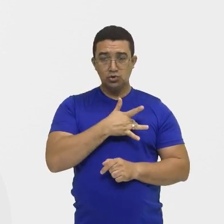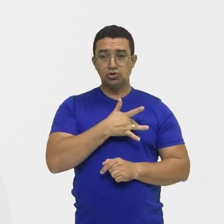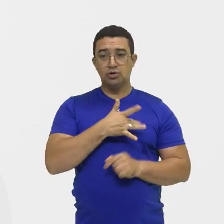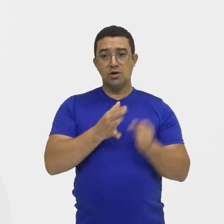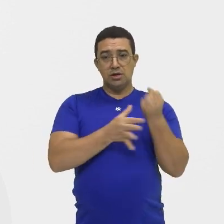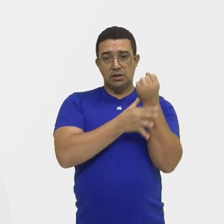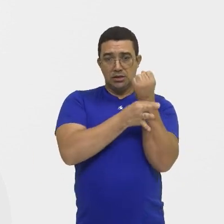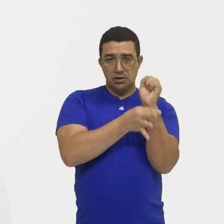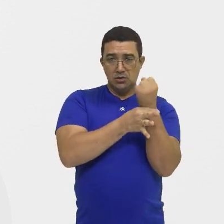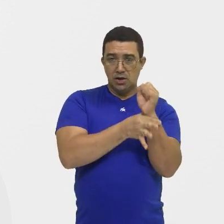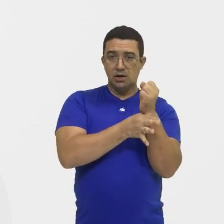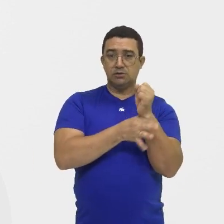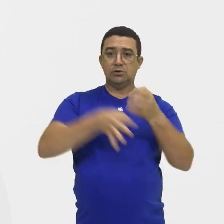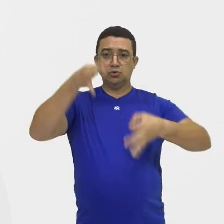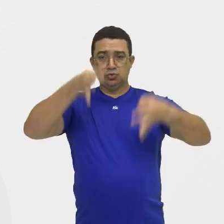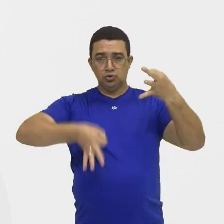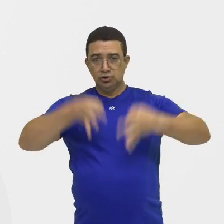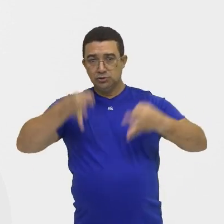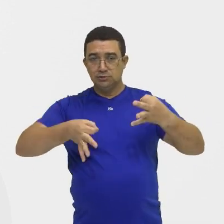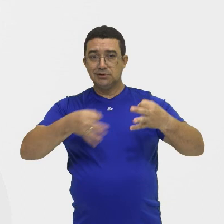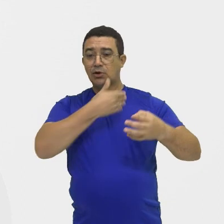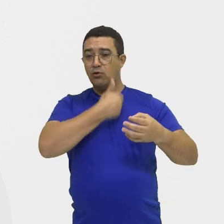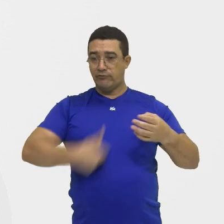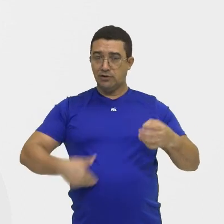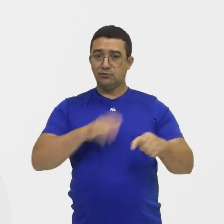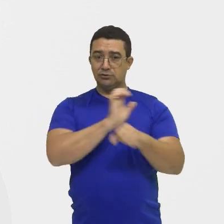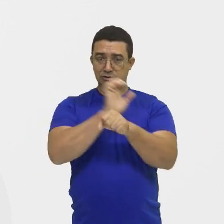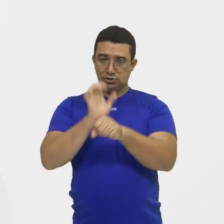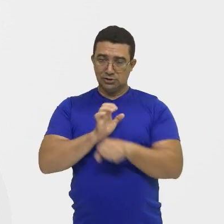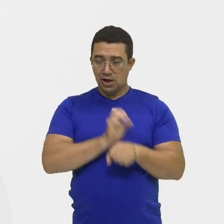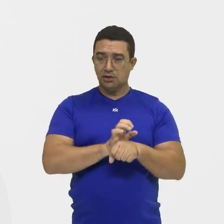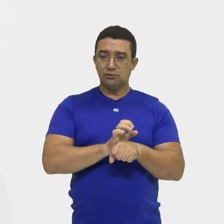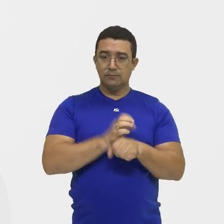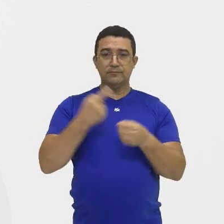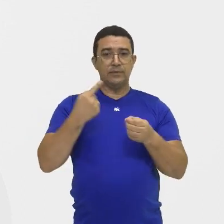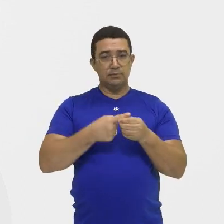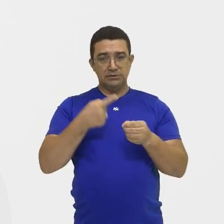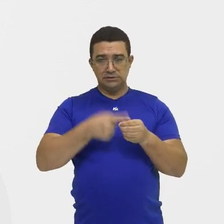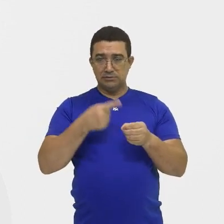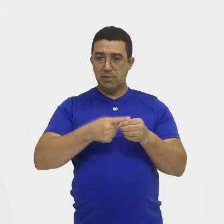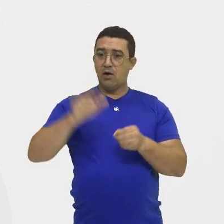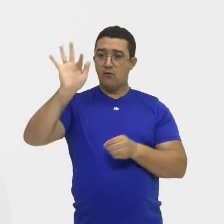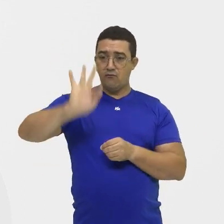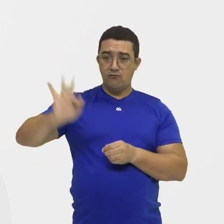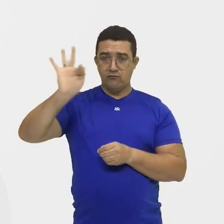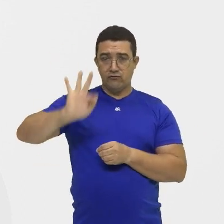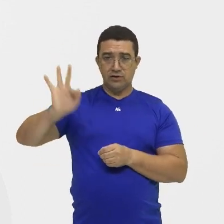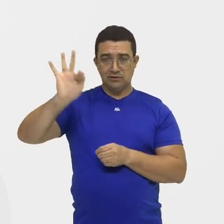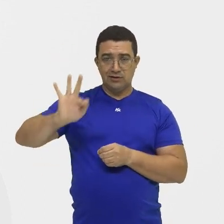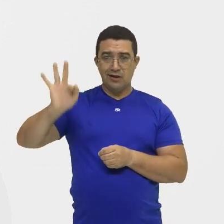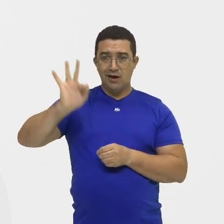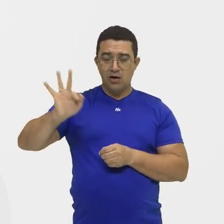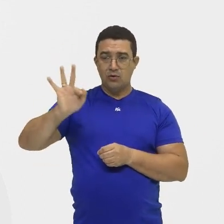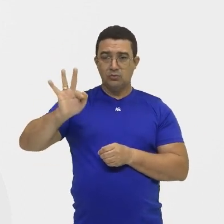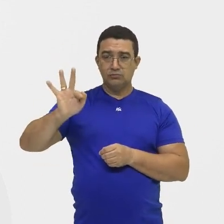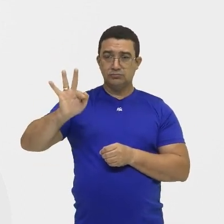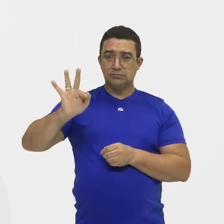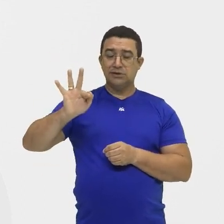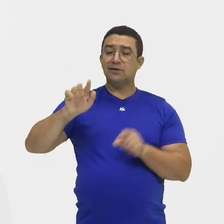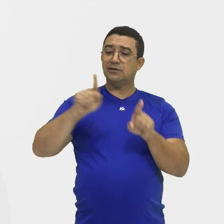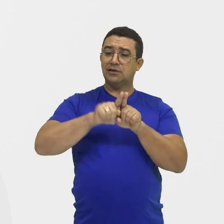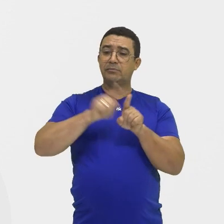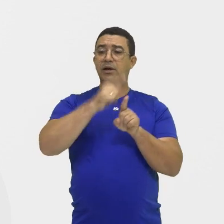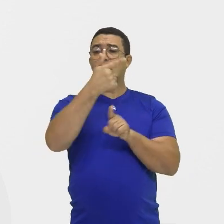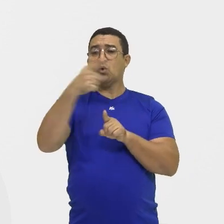segurança da mulher, a justiça e governos. Quais são os governos a nível, né, que abrange? Governo estadual, governo municipal